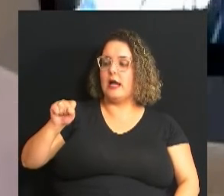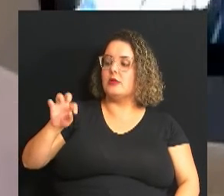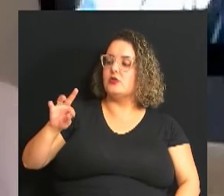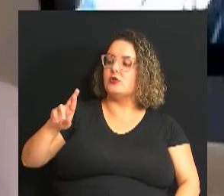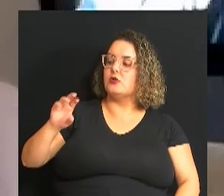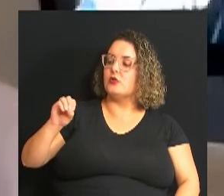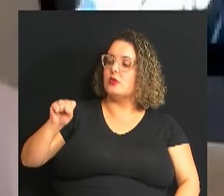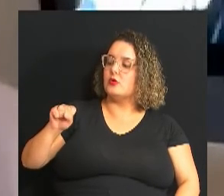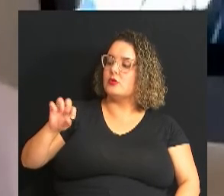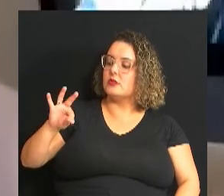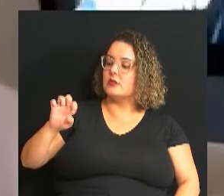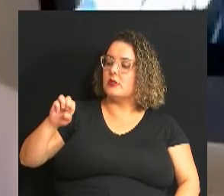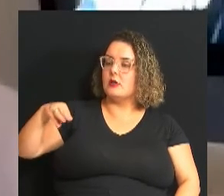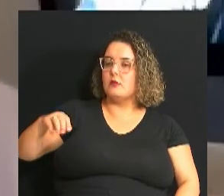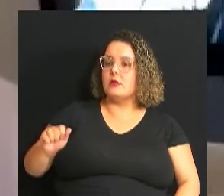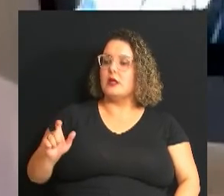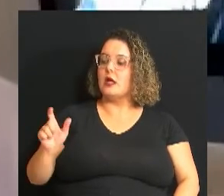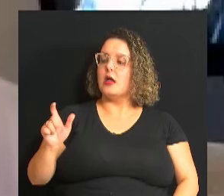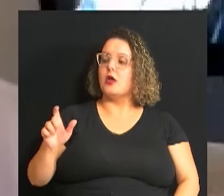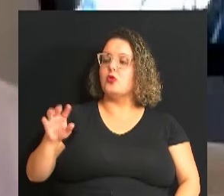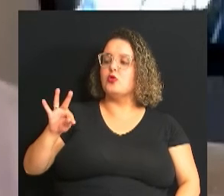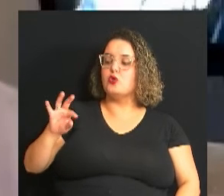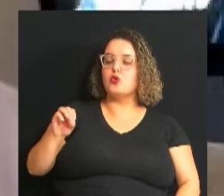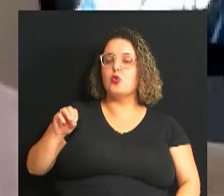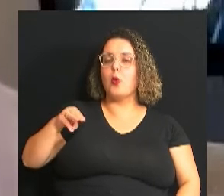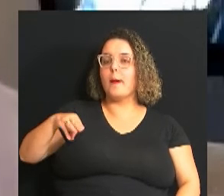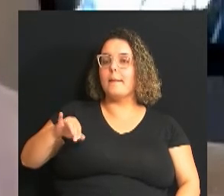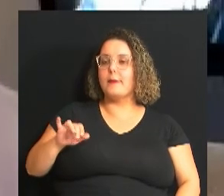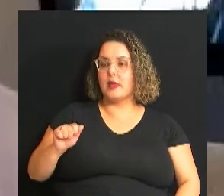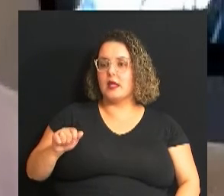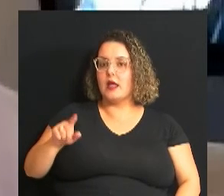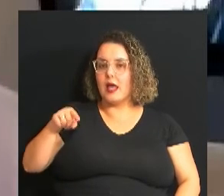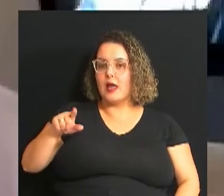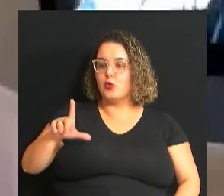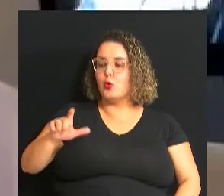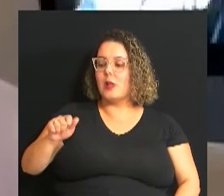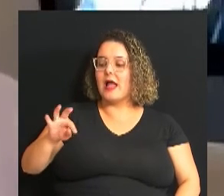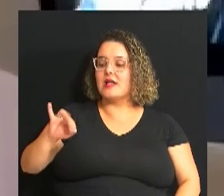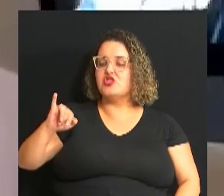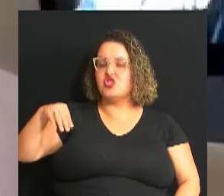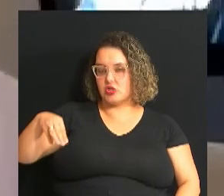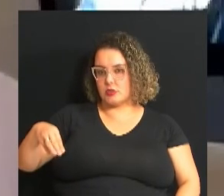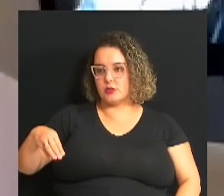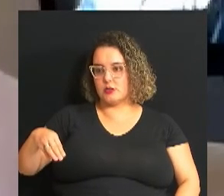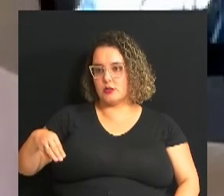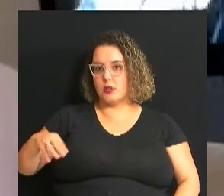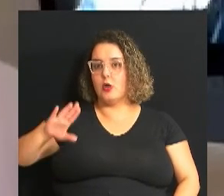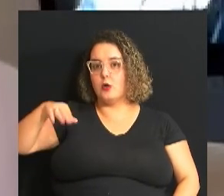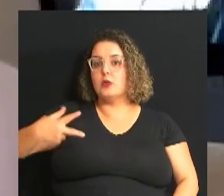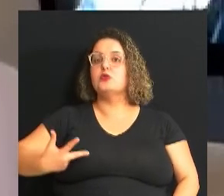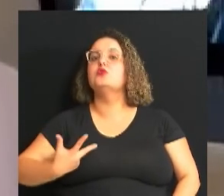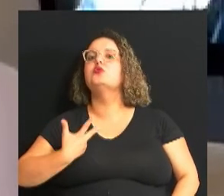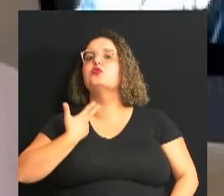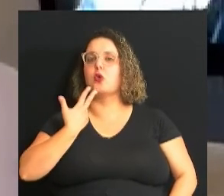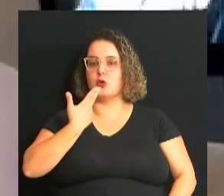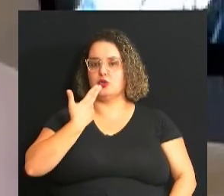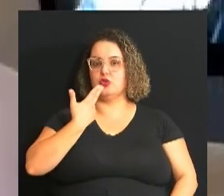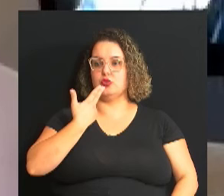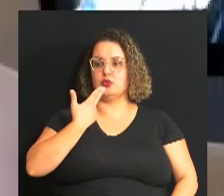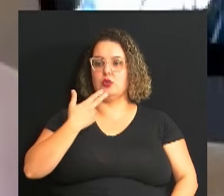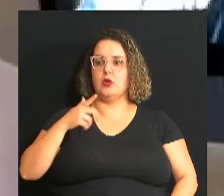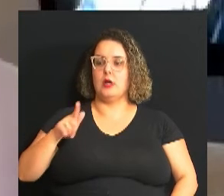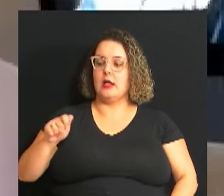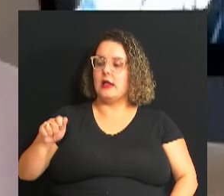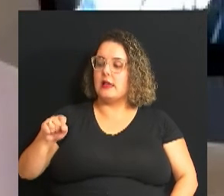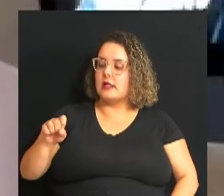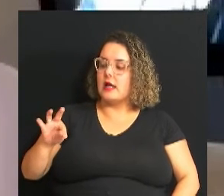Entendi. Tá? É que o termo tomia, ele vem do latim, ele quer dizer quando você faz um corte. Então, uma